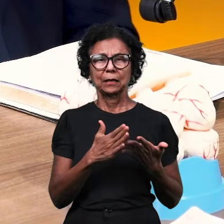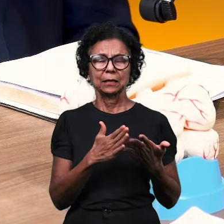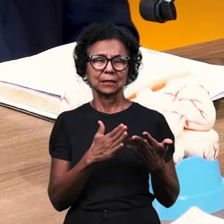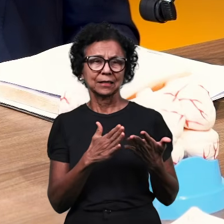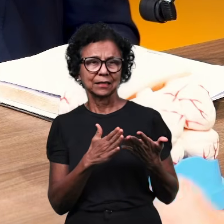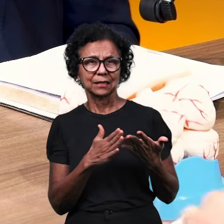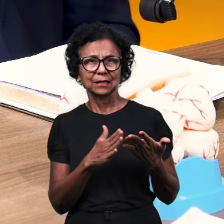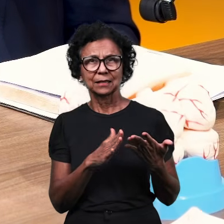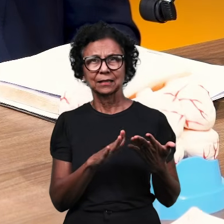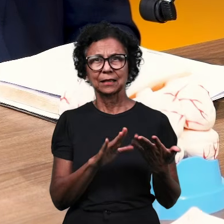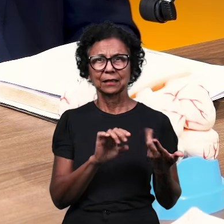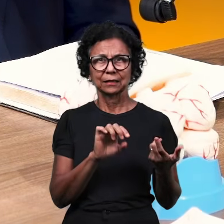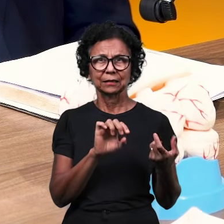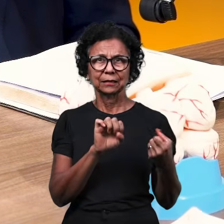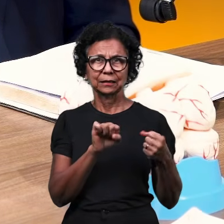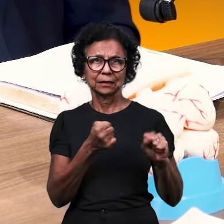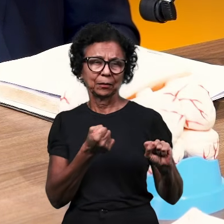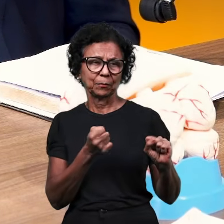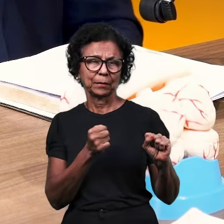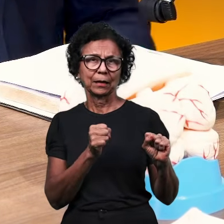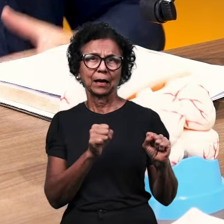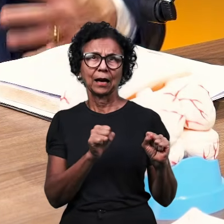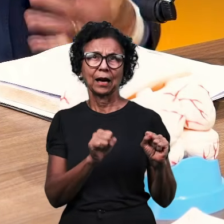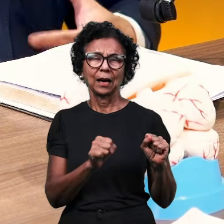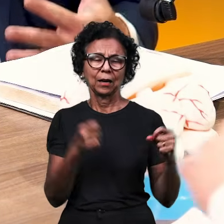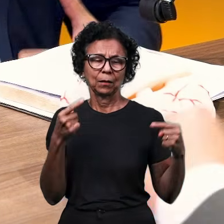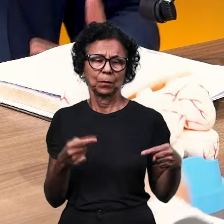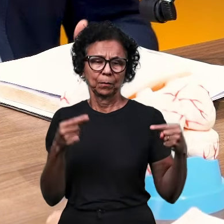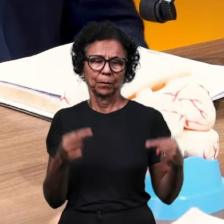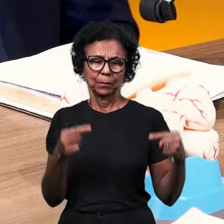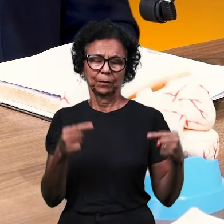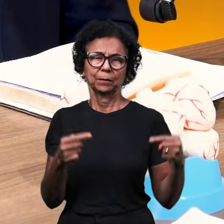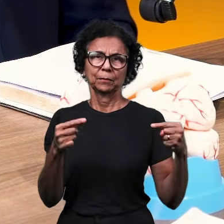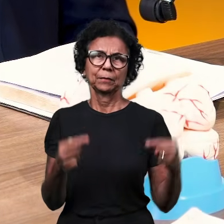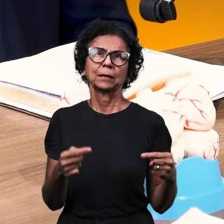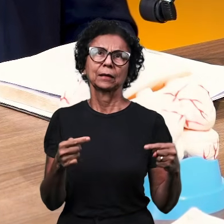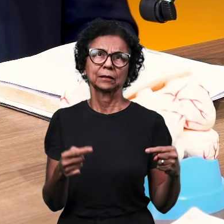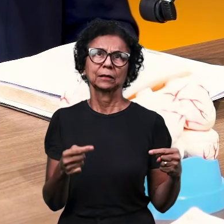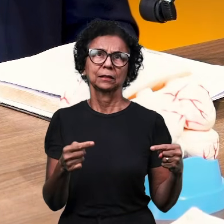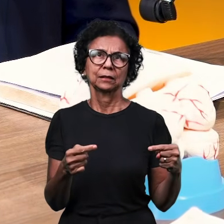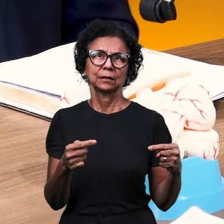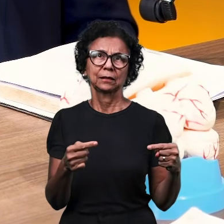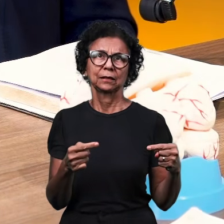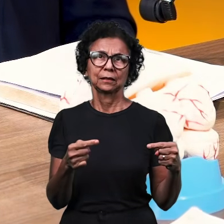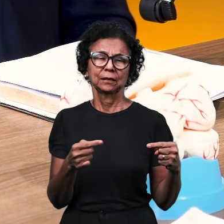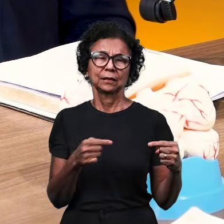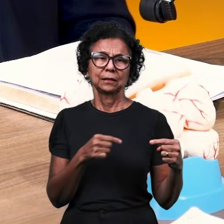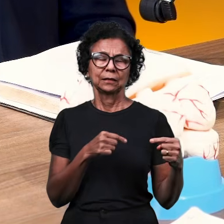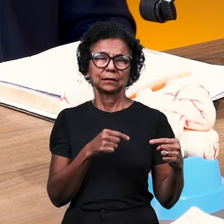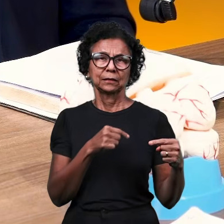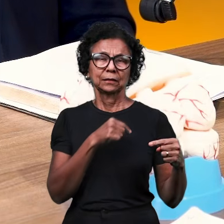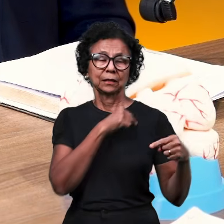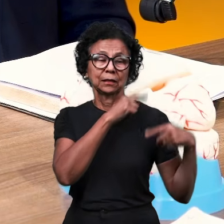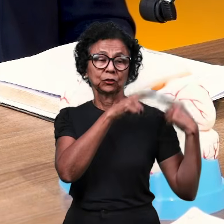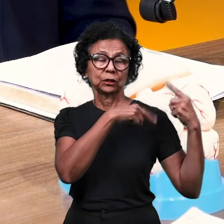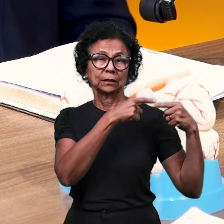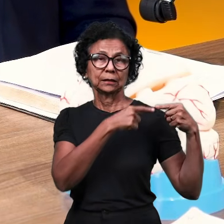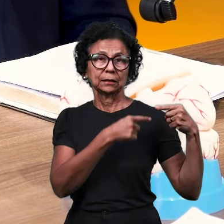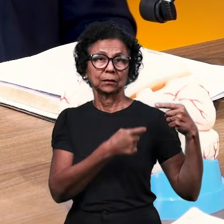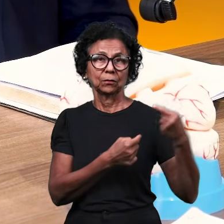esse excesso de competitividade que a geração X